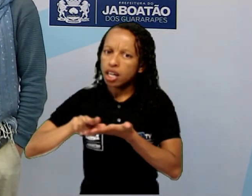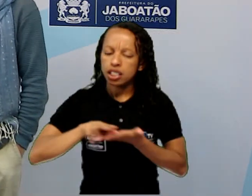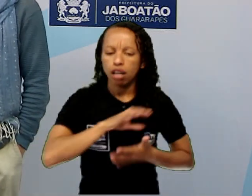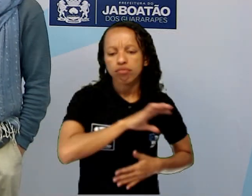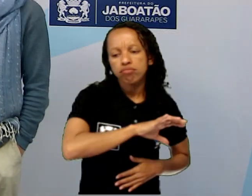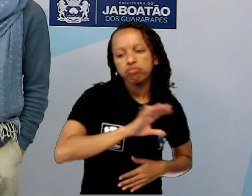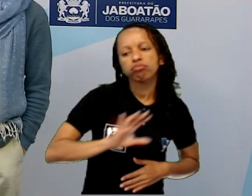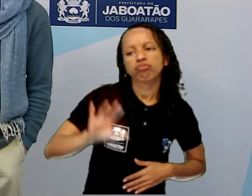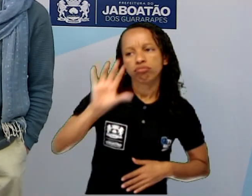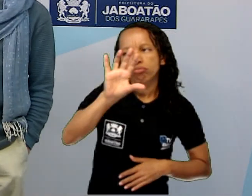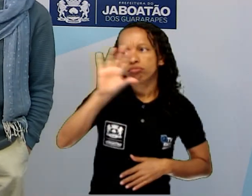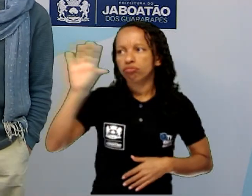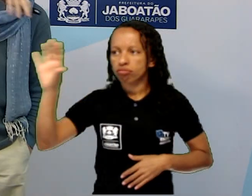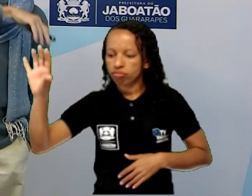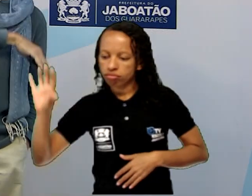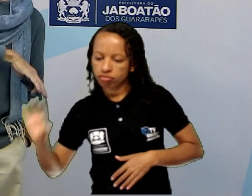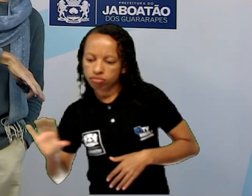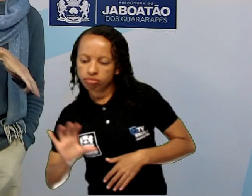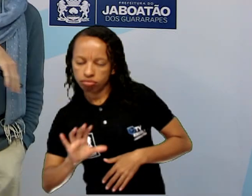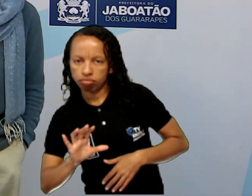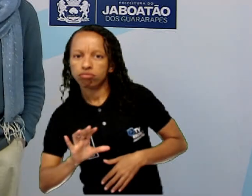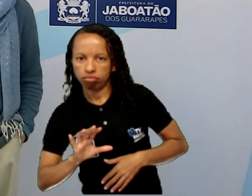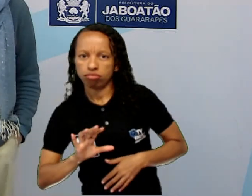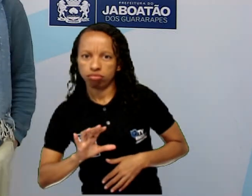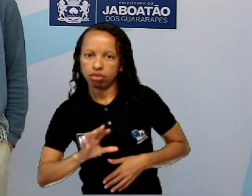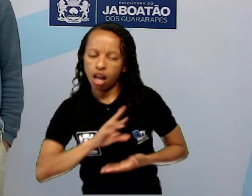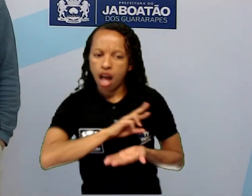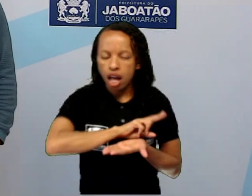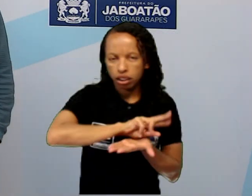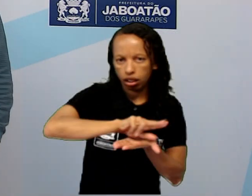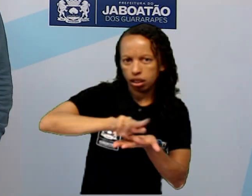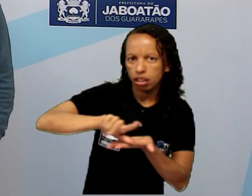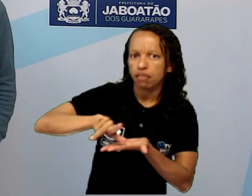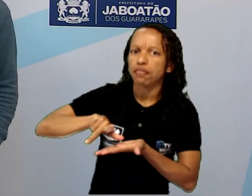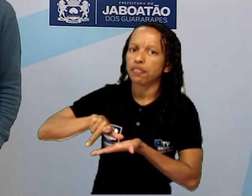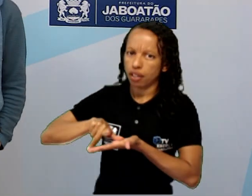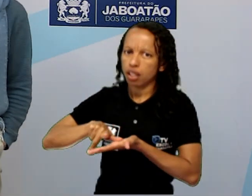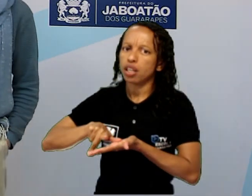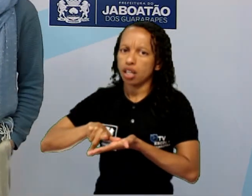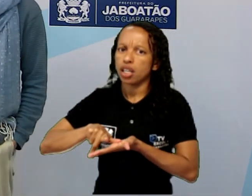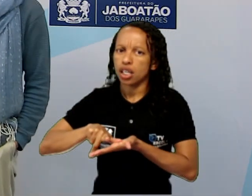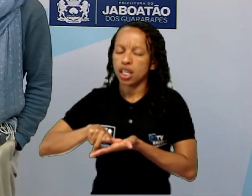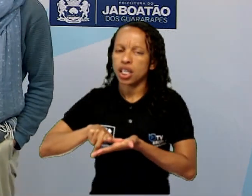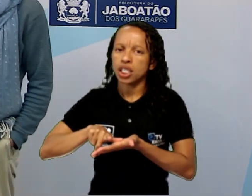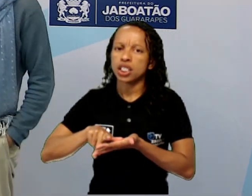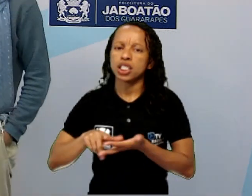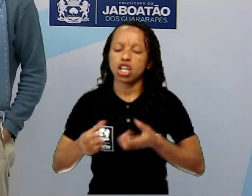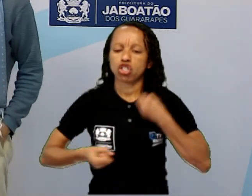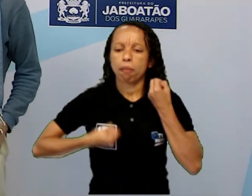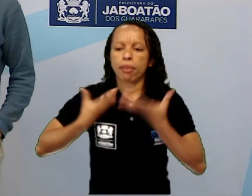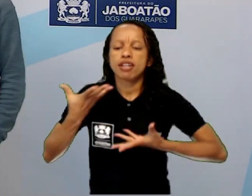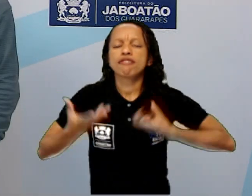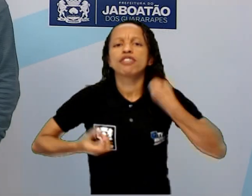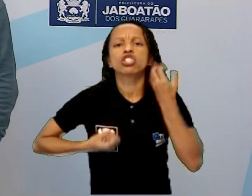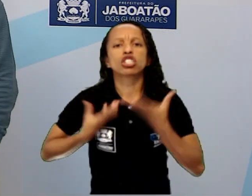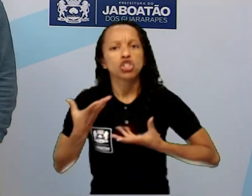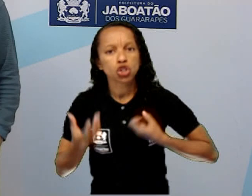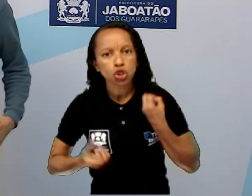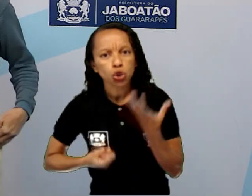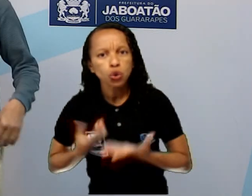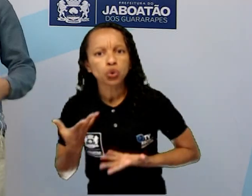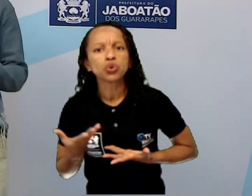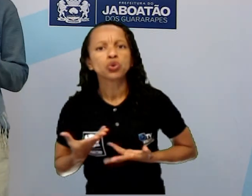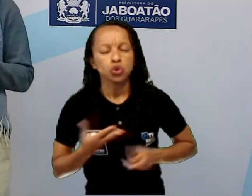região. A quadrilha daqui no Rio de Janeiro é diferente, o Bumba Meu Boi daqui no Paraná, Curitiba, Santa Catarina é